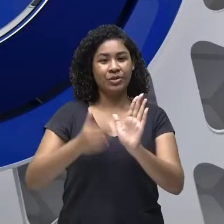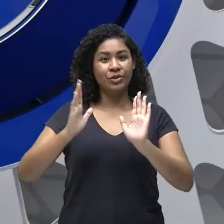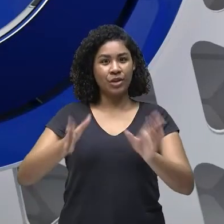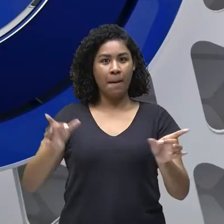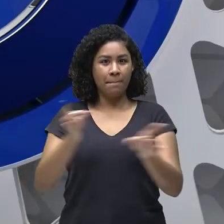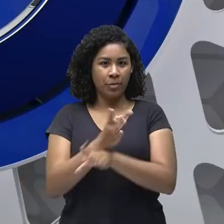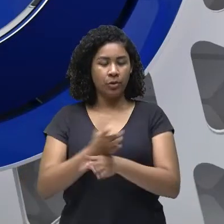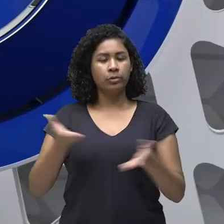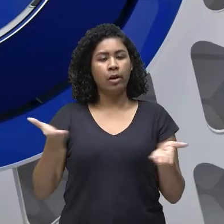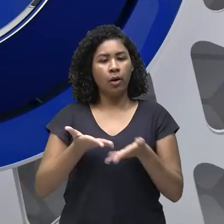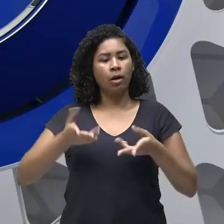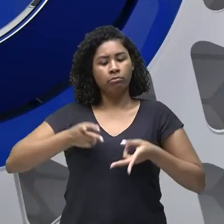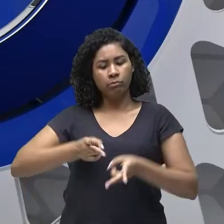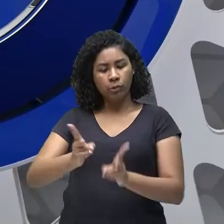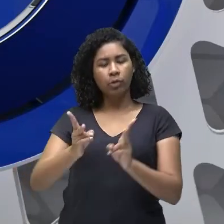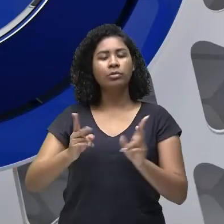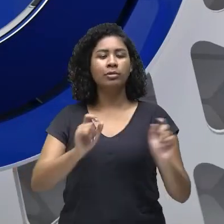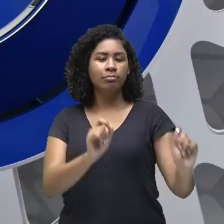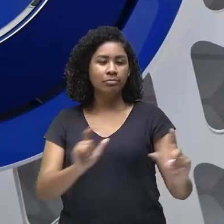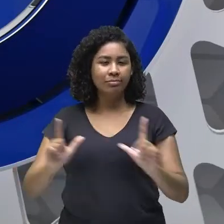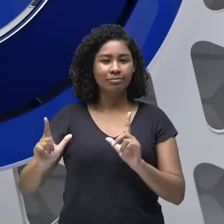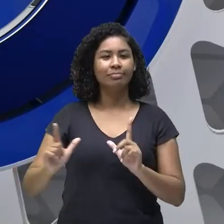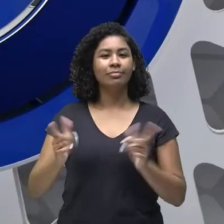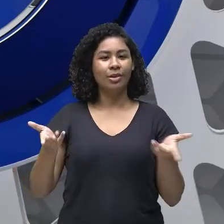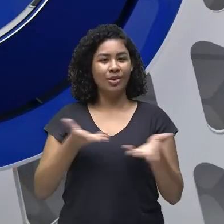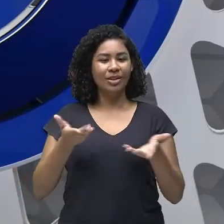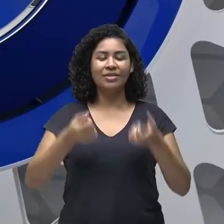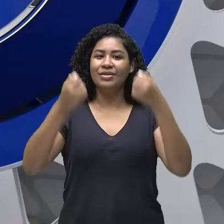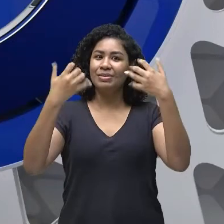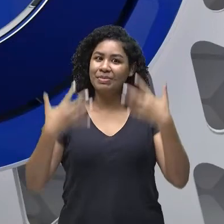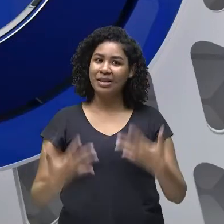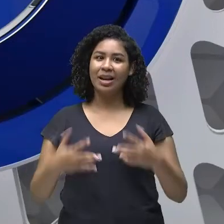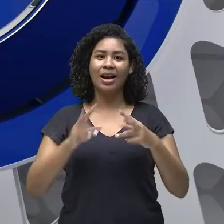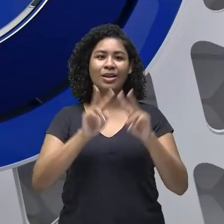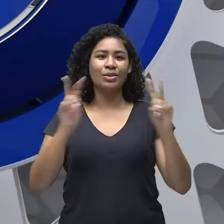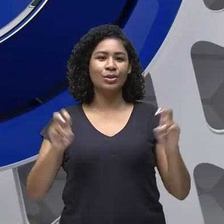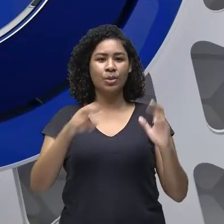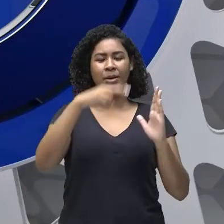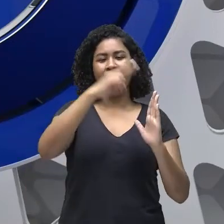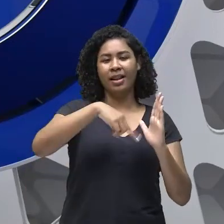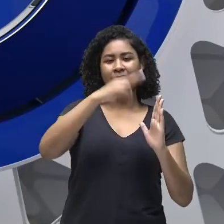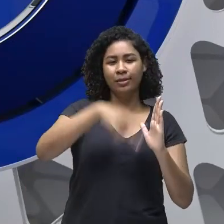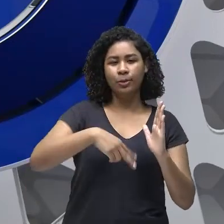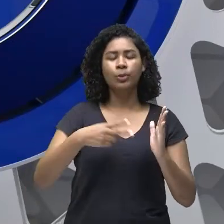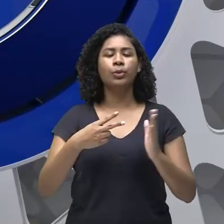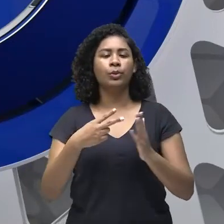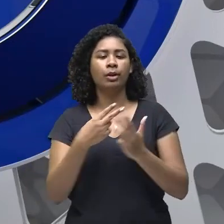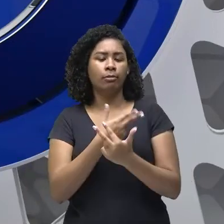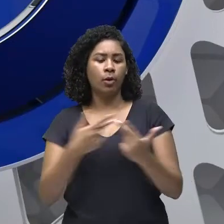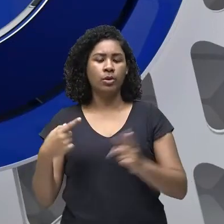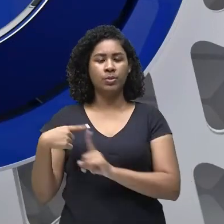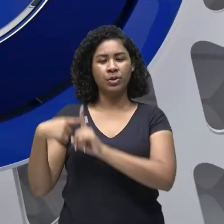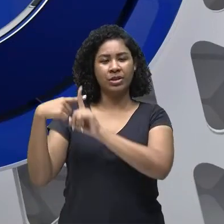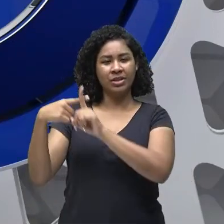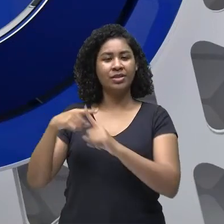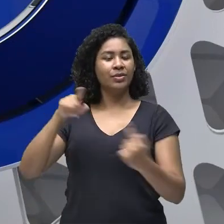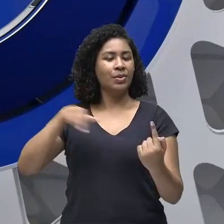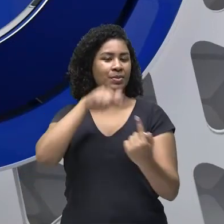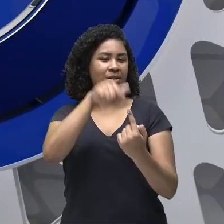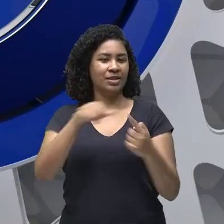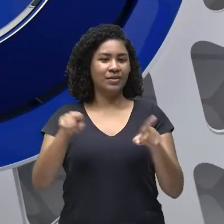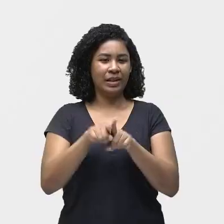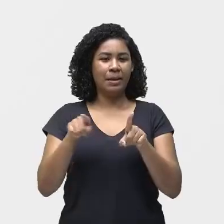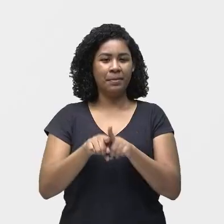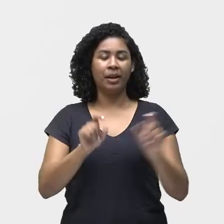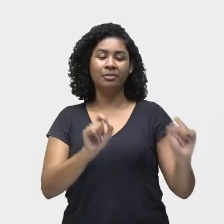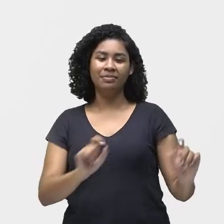vai continuar vendo. Hoje nós vamos falar bastante aqui de leitura, dos benefícios, dos objetivos, ok? Vamos em